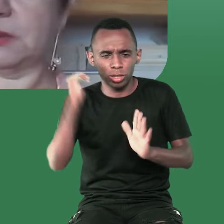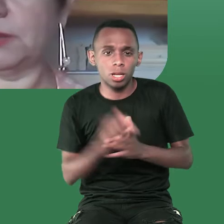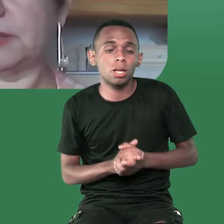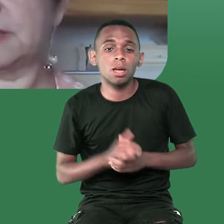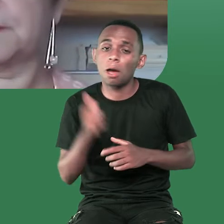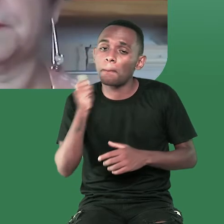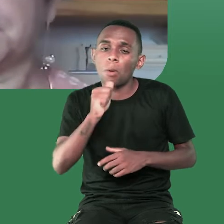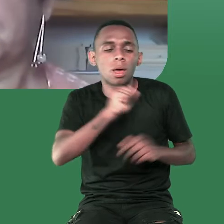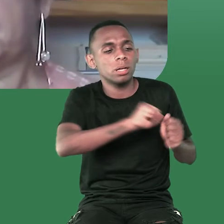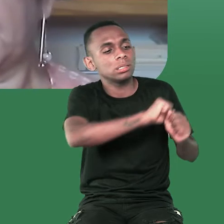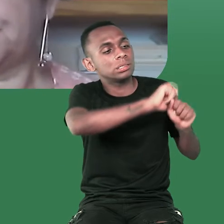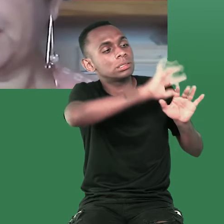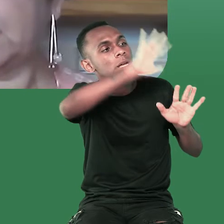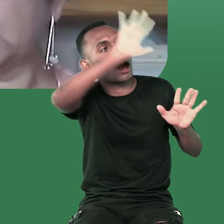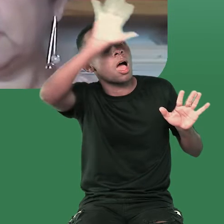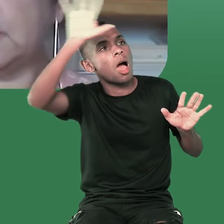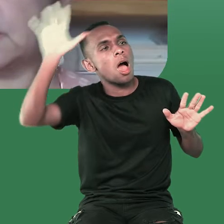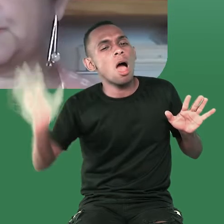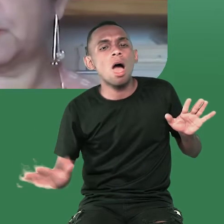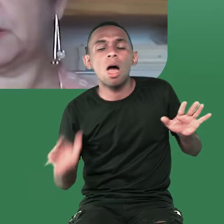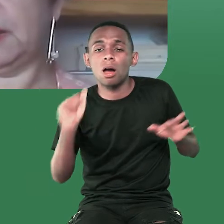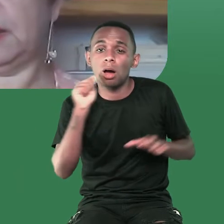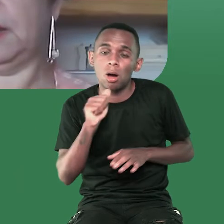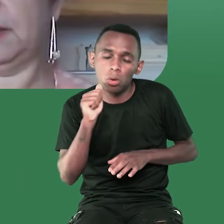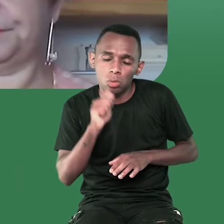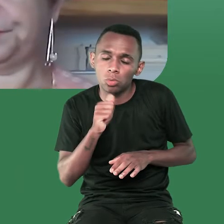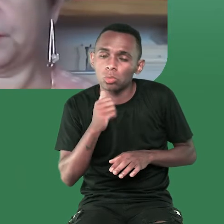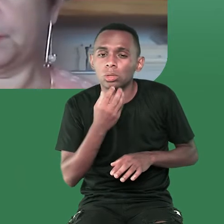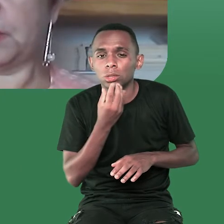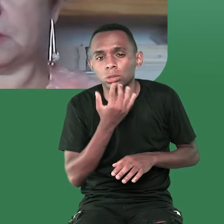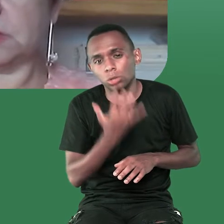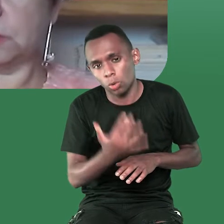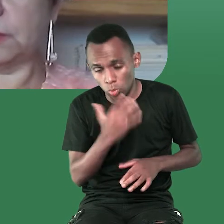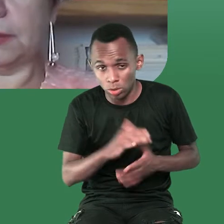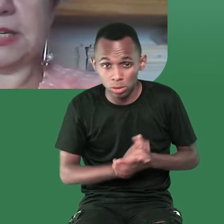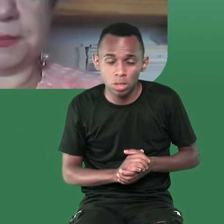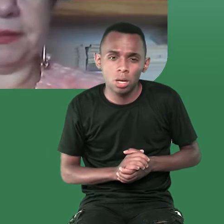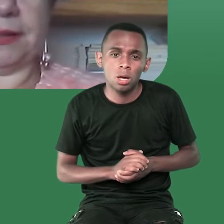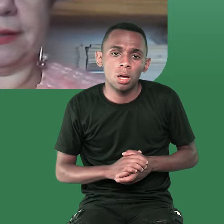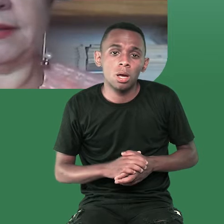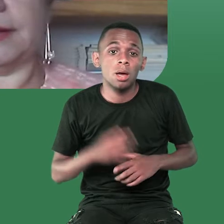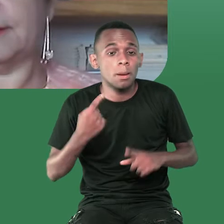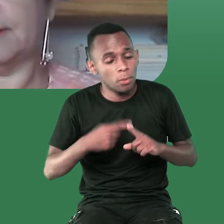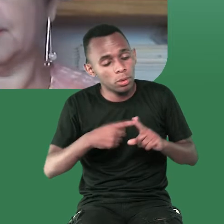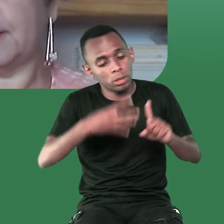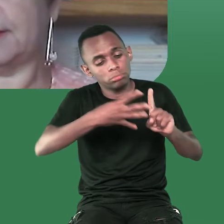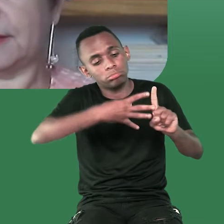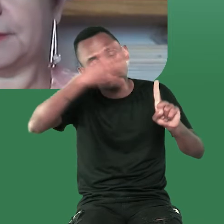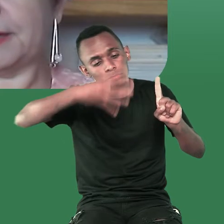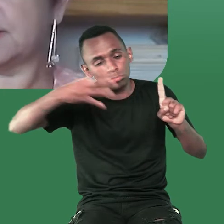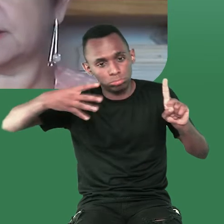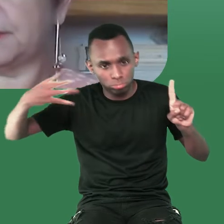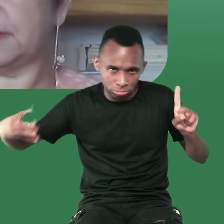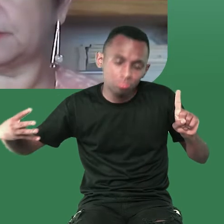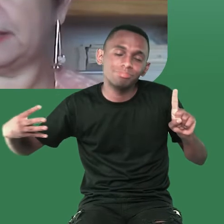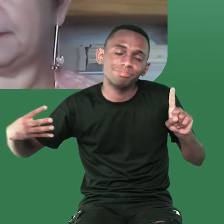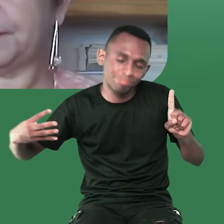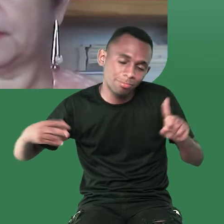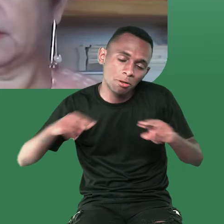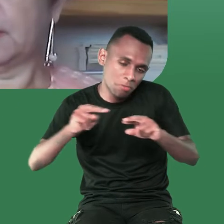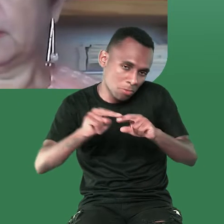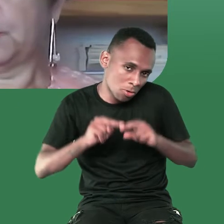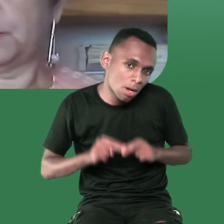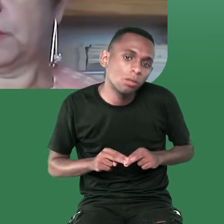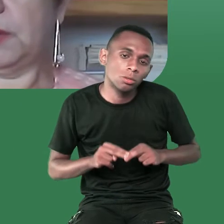só Mulheres Arco-Íris. Arco-Íris, por causa do LGBTQIAD+, mesmo,